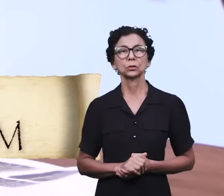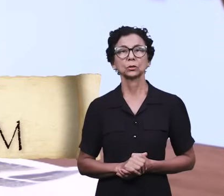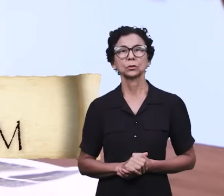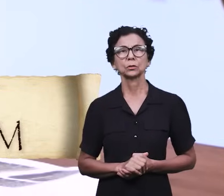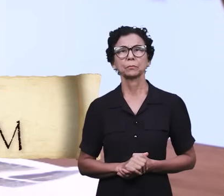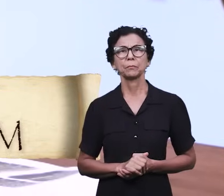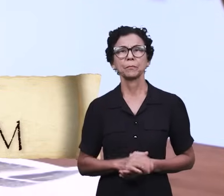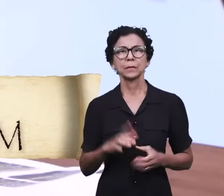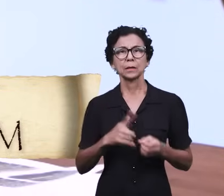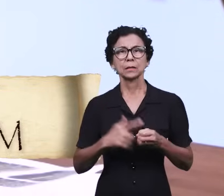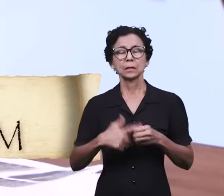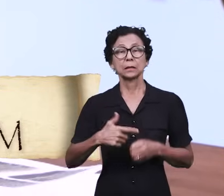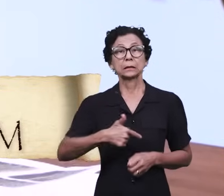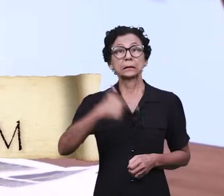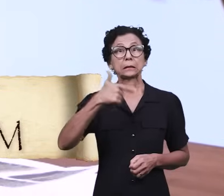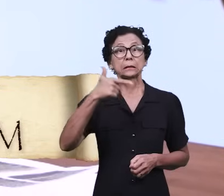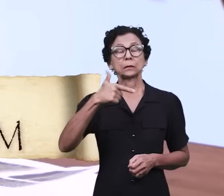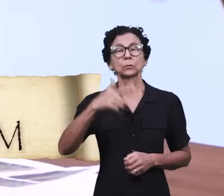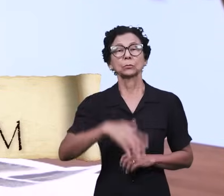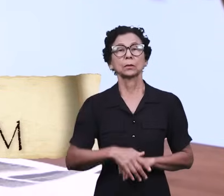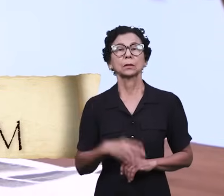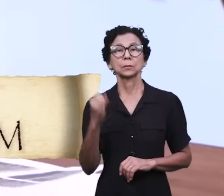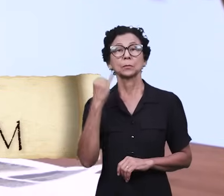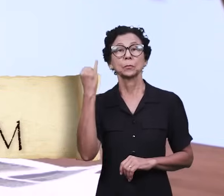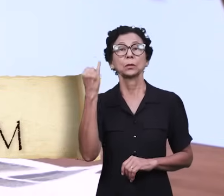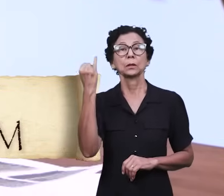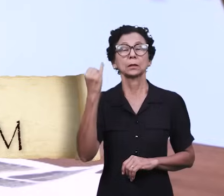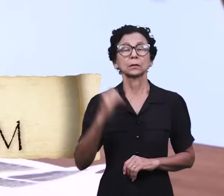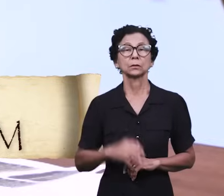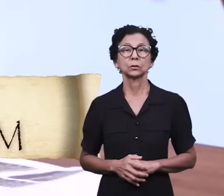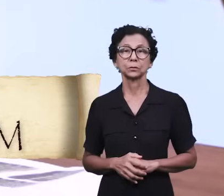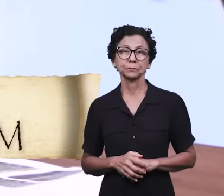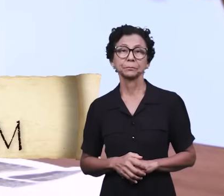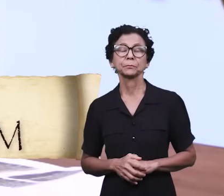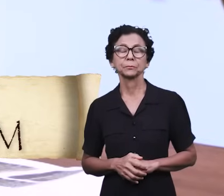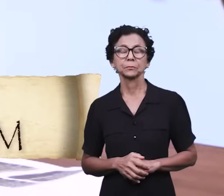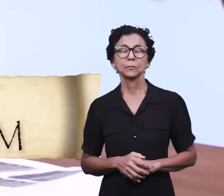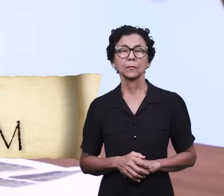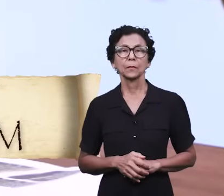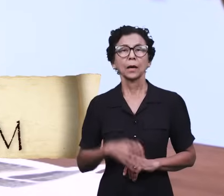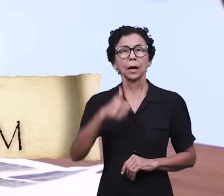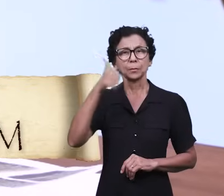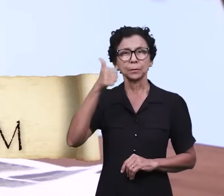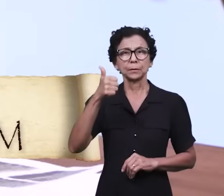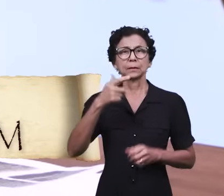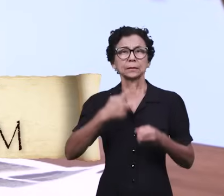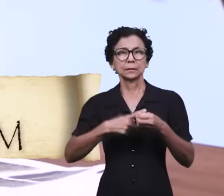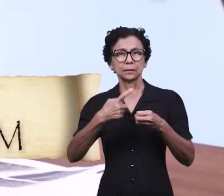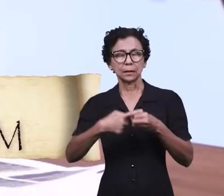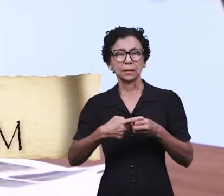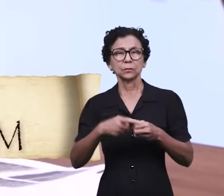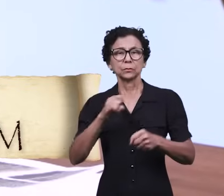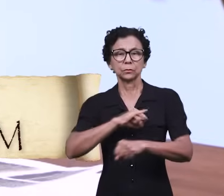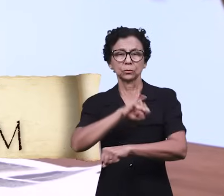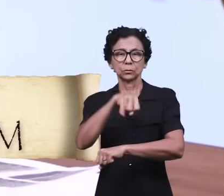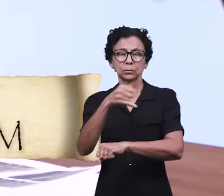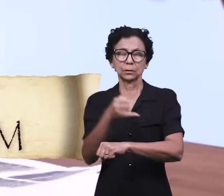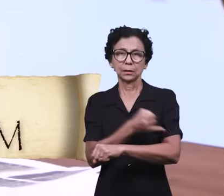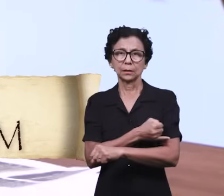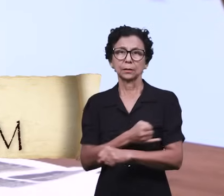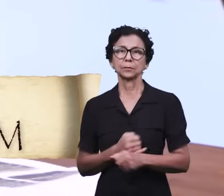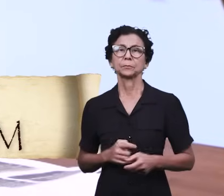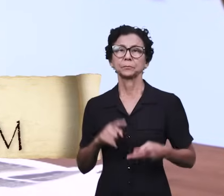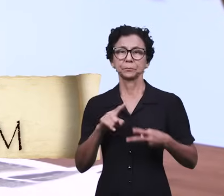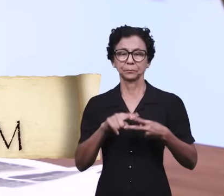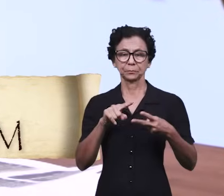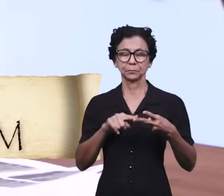maior importância, depois de Jerusalém. Foi lá que Abraão permaneceu um